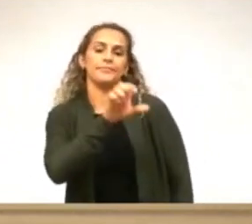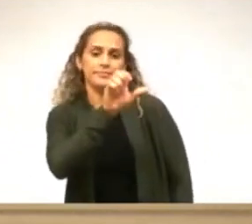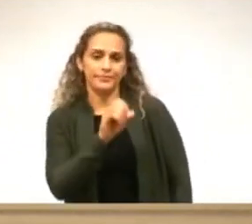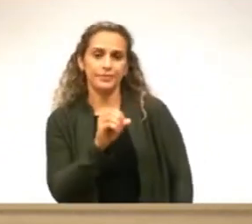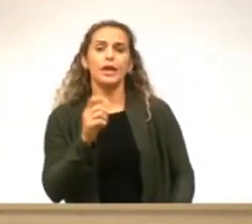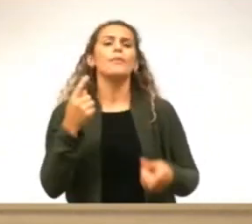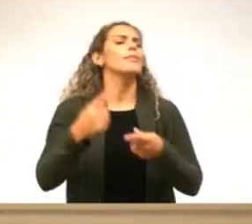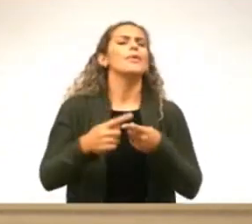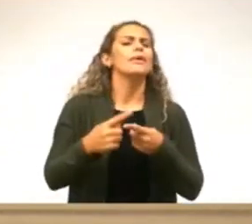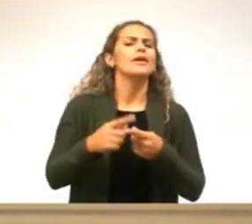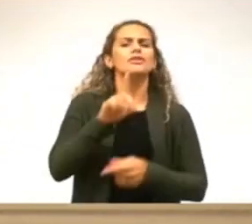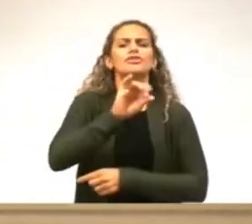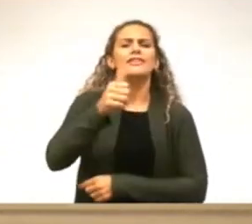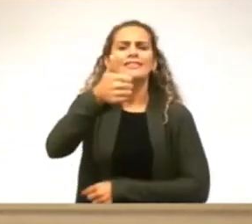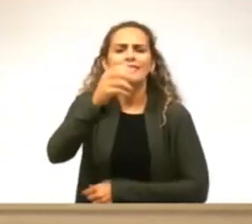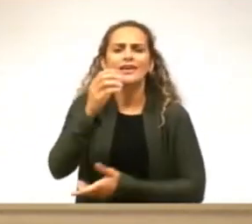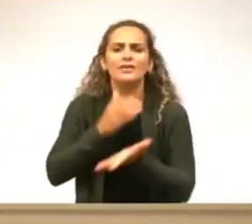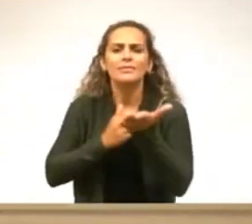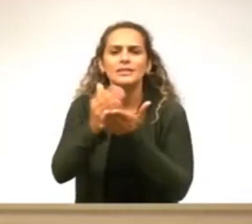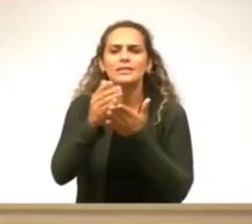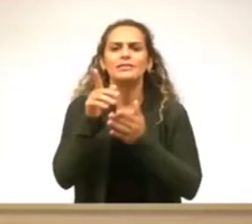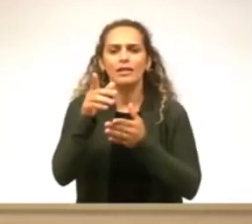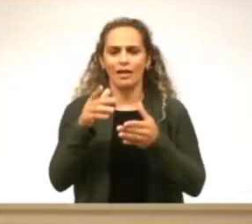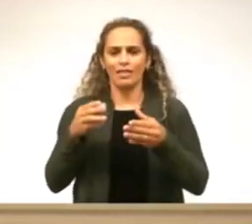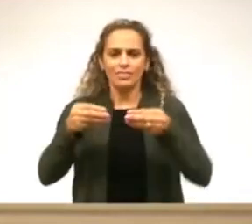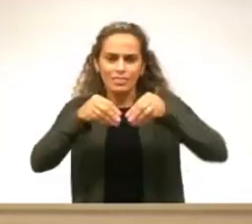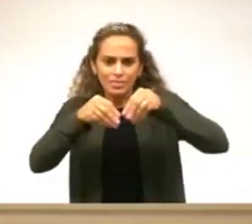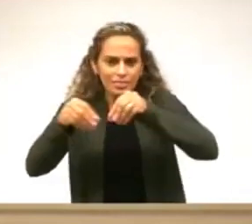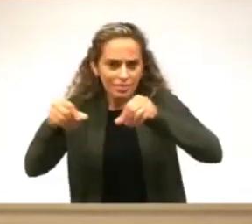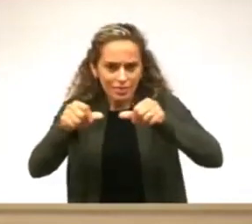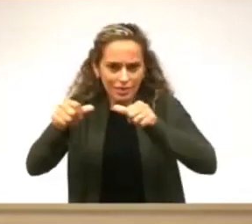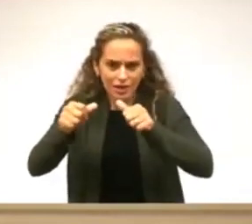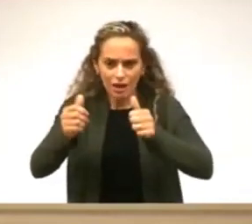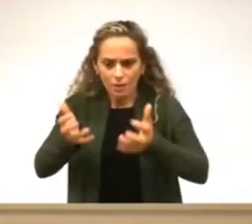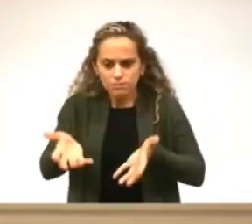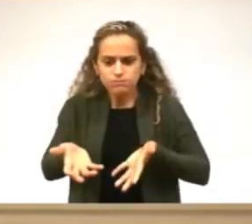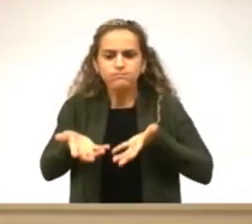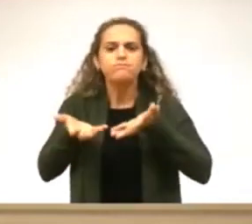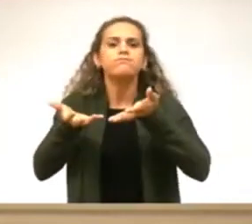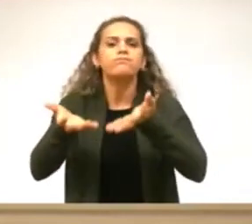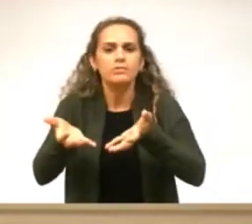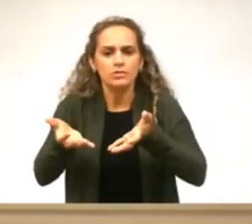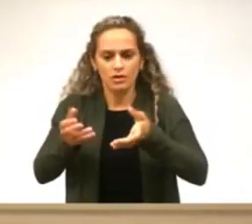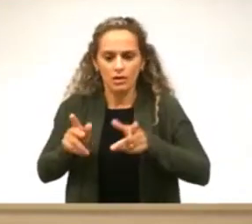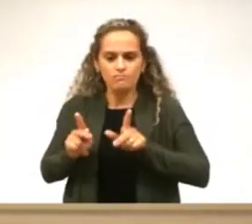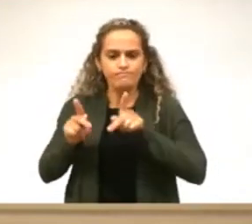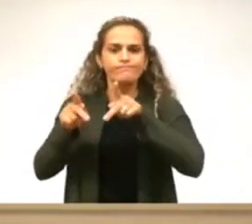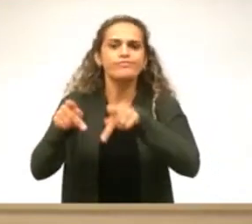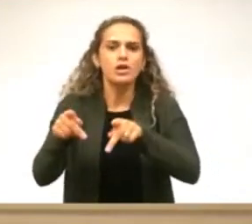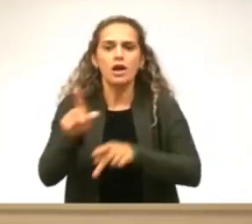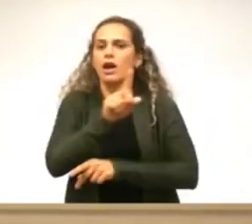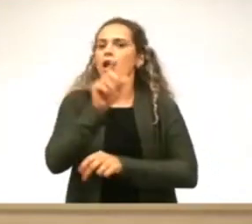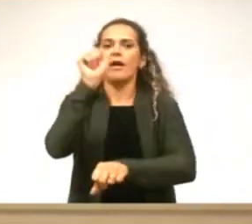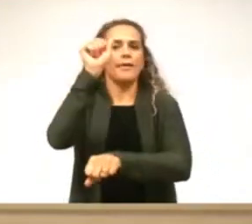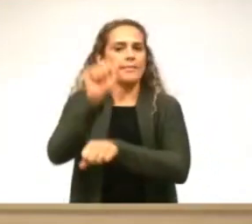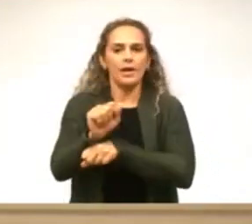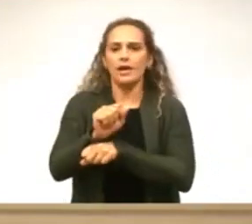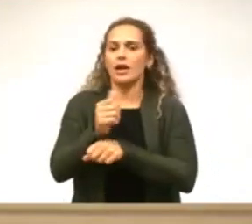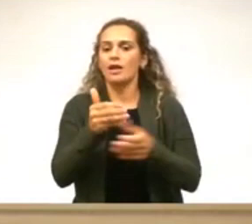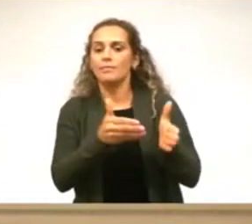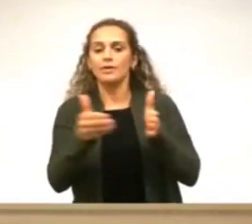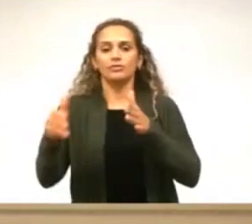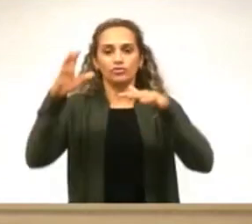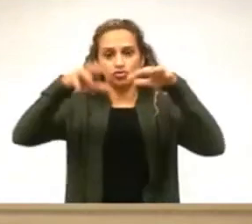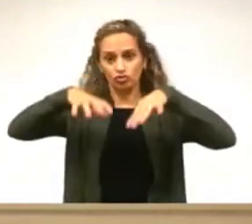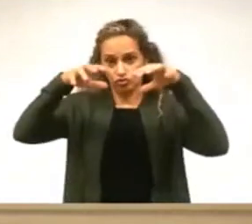que está marcado para começar o aterro, para que a ponte não pare durante a chuva, não seja